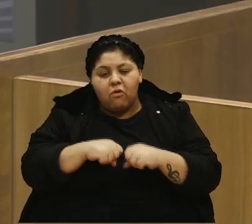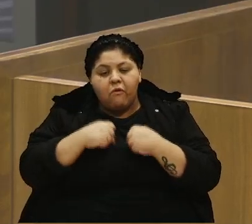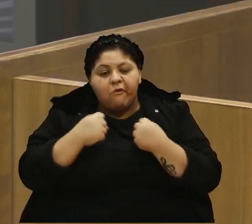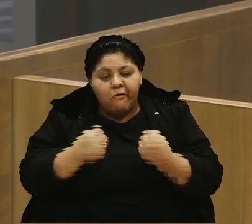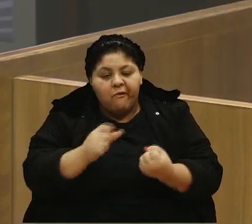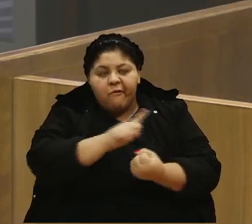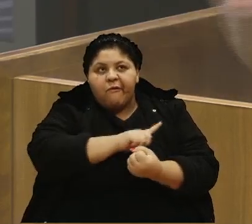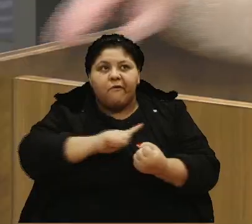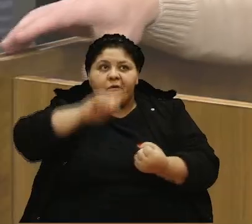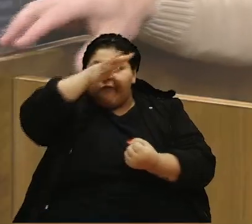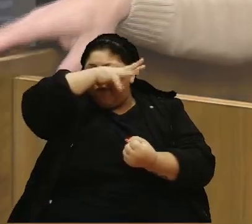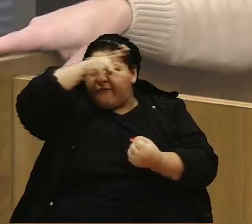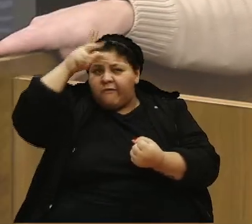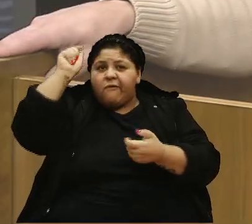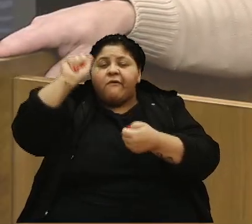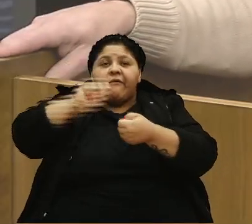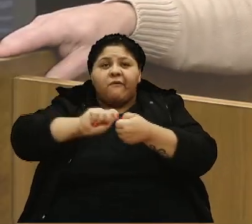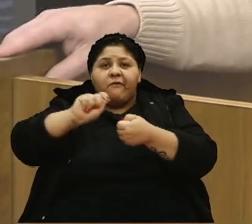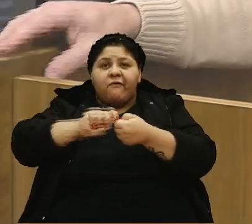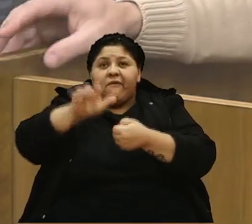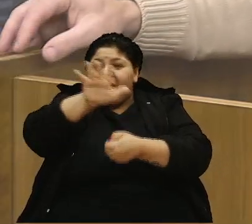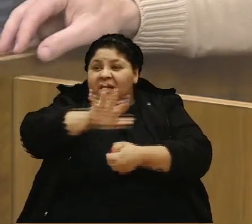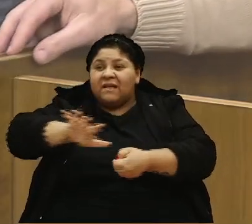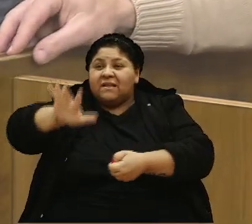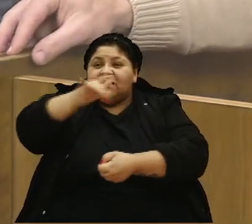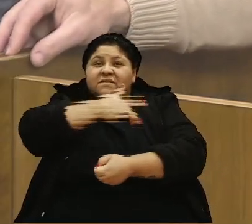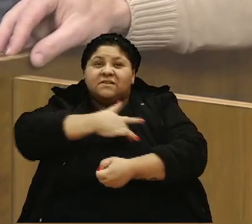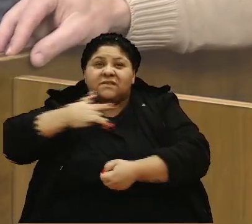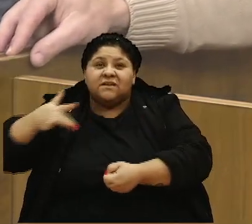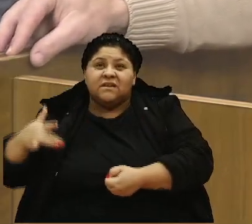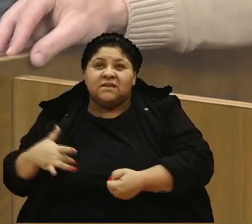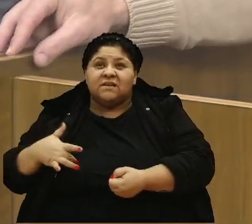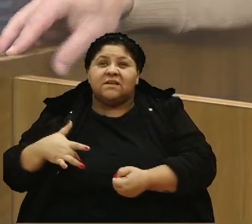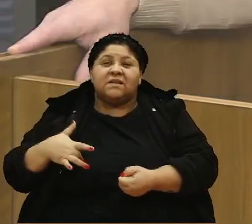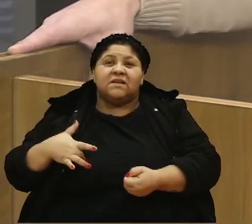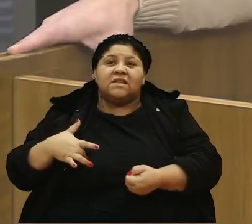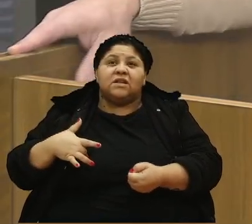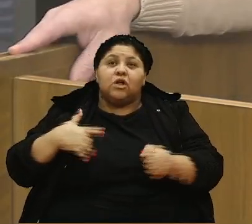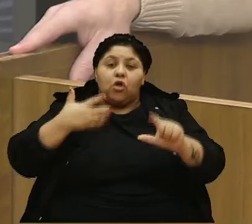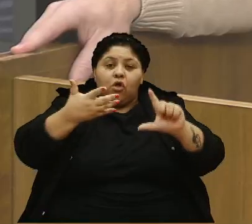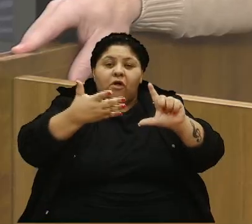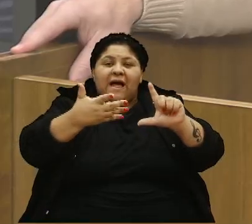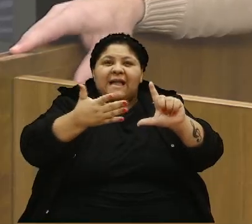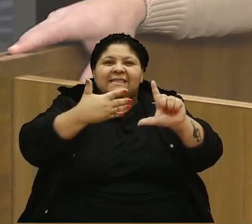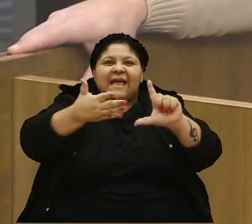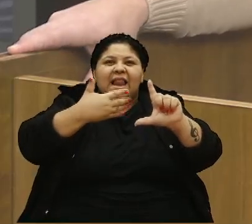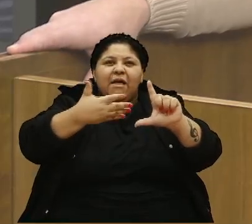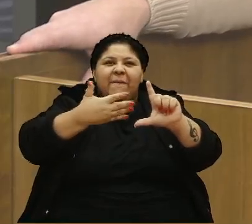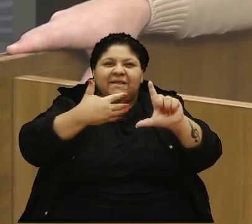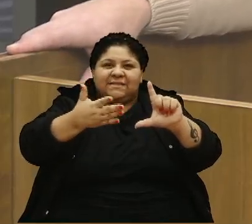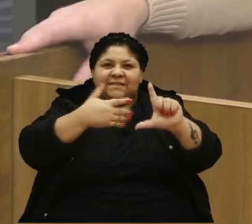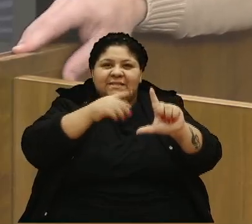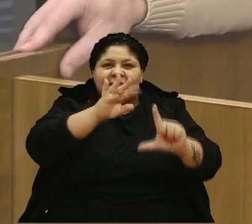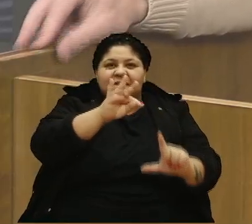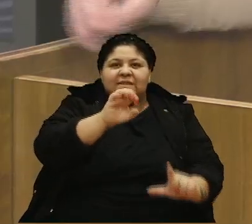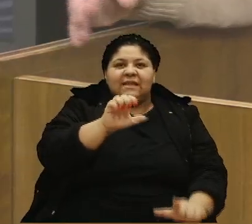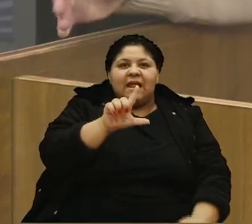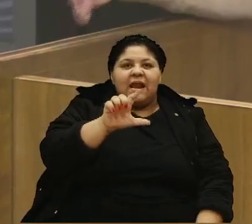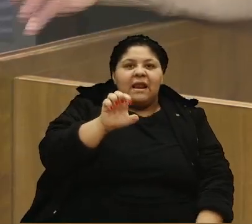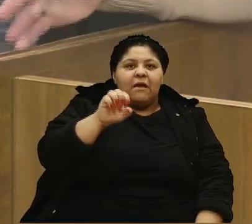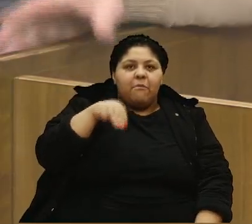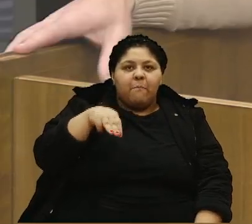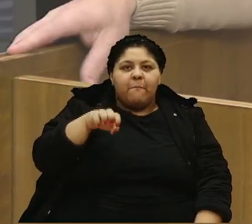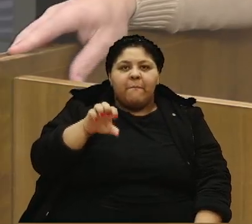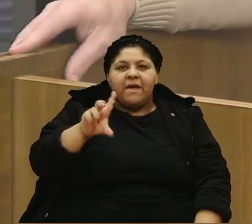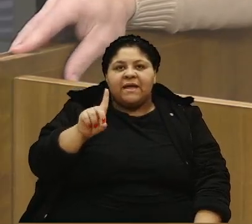governo municipal vem fazendo, então, ainda na área da saúde, a questão da telemedicina, que é bastante aguardada desde a legislatura passada, que